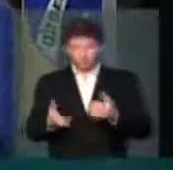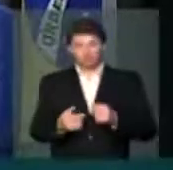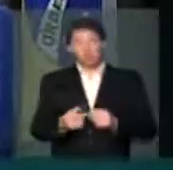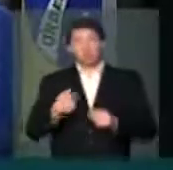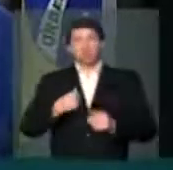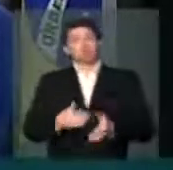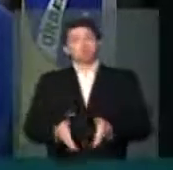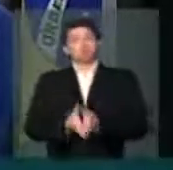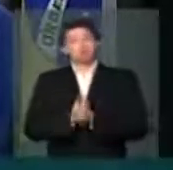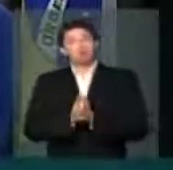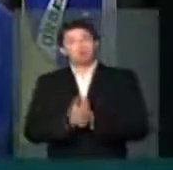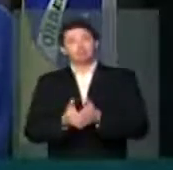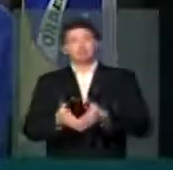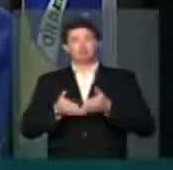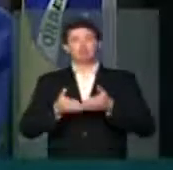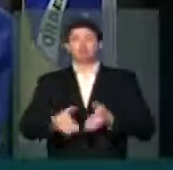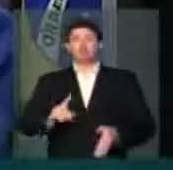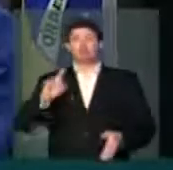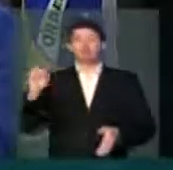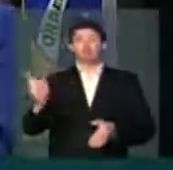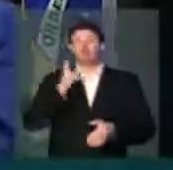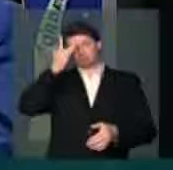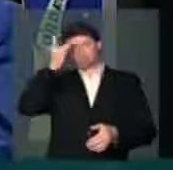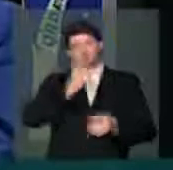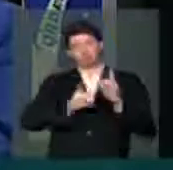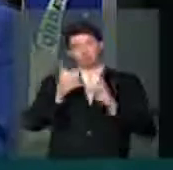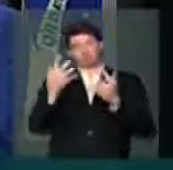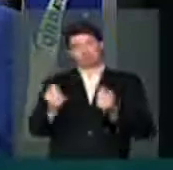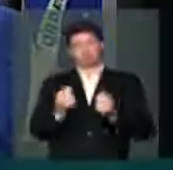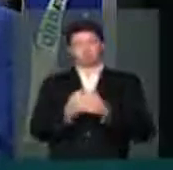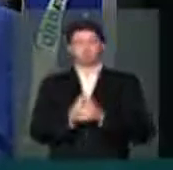faço um apelo a todos para o diálogo,